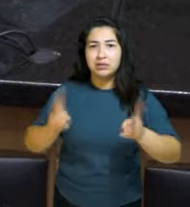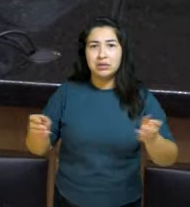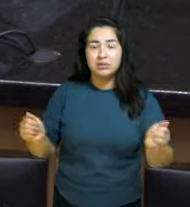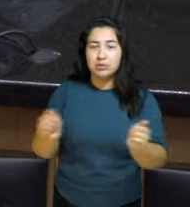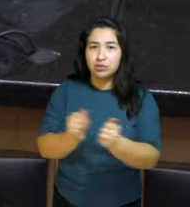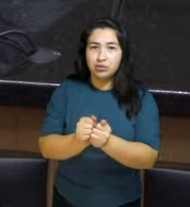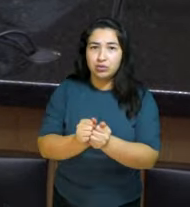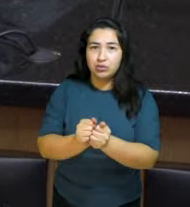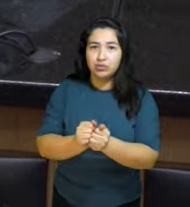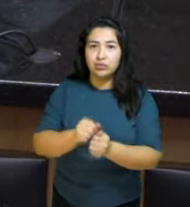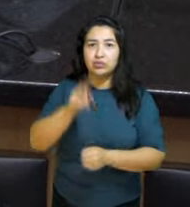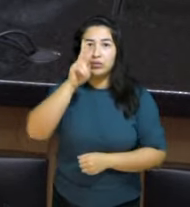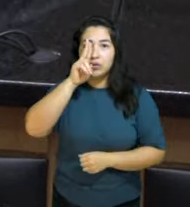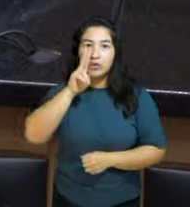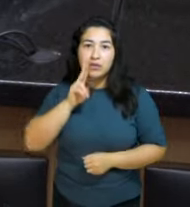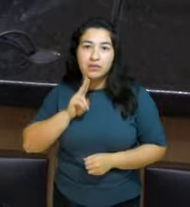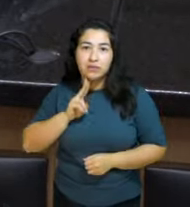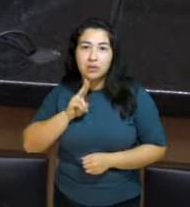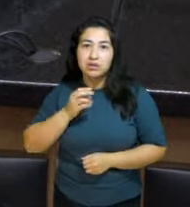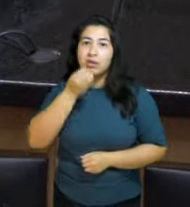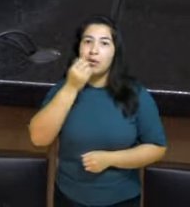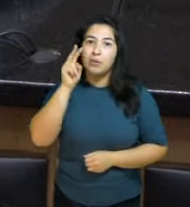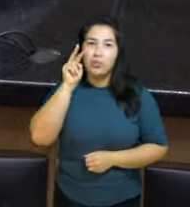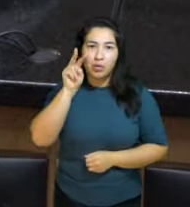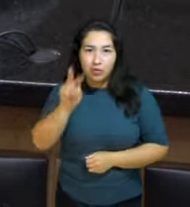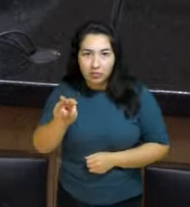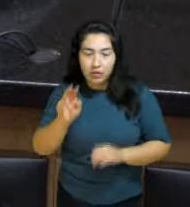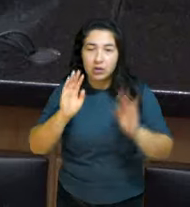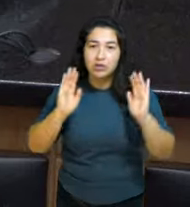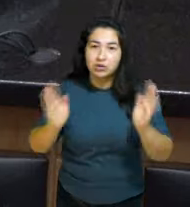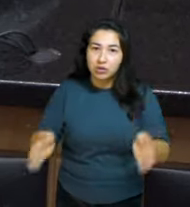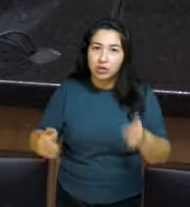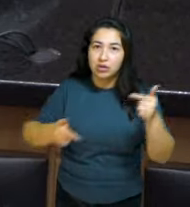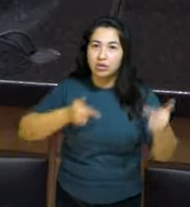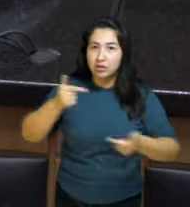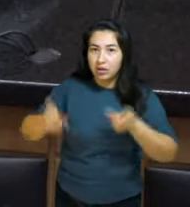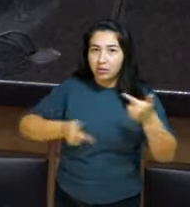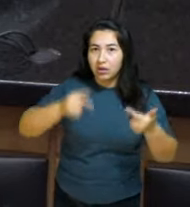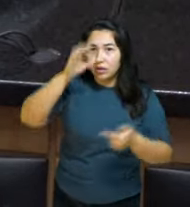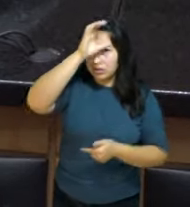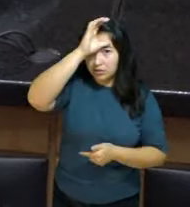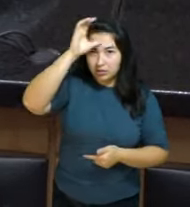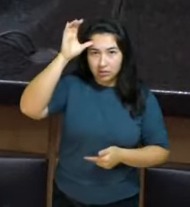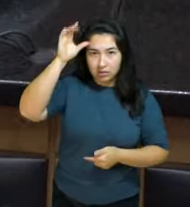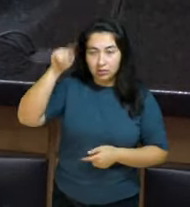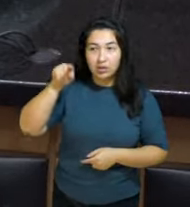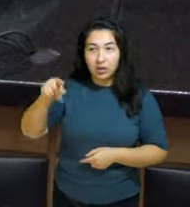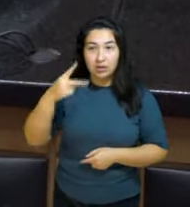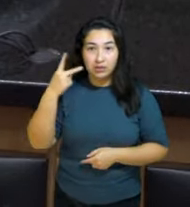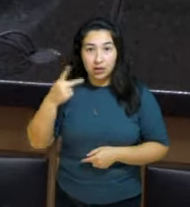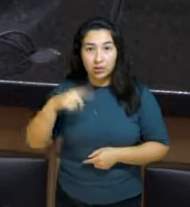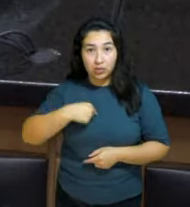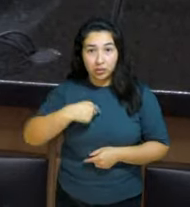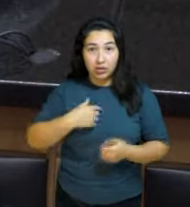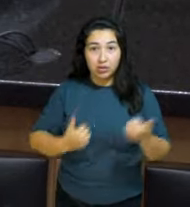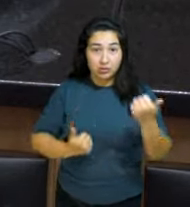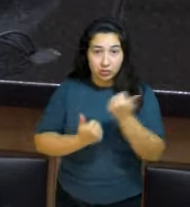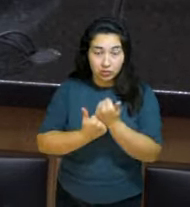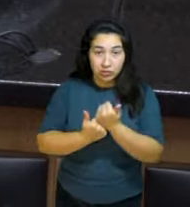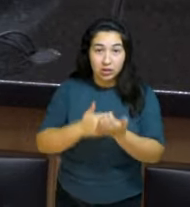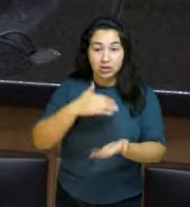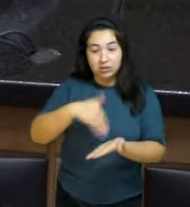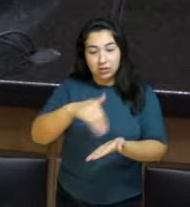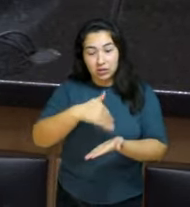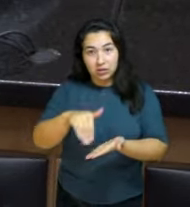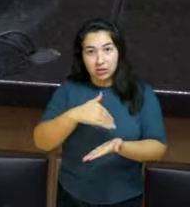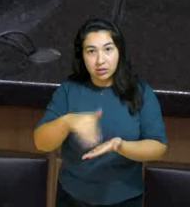Deputado Ivan Nats, bom vê-lo. Nós já estivemos na Câmara de Blumenau, eu suplente, ele vereador, eu como secretário e ele